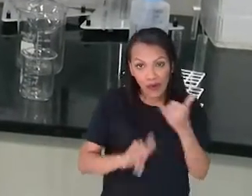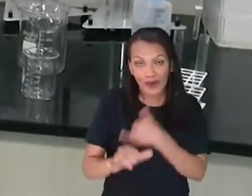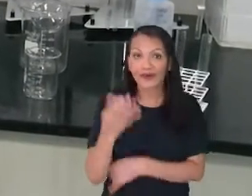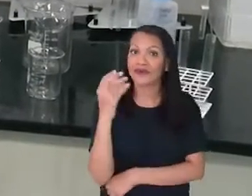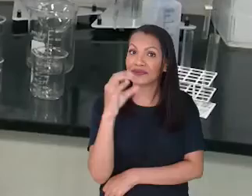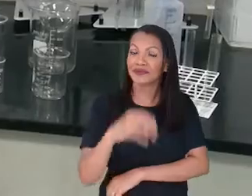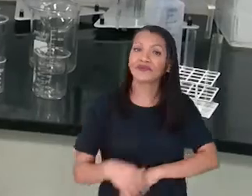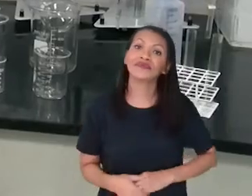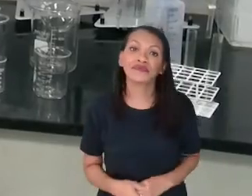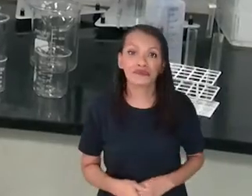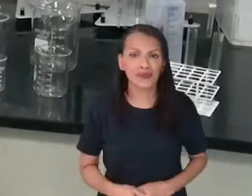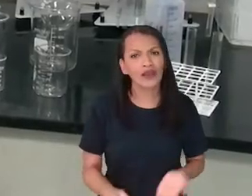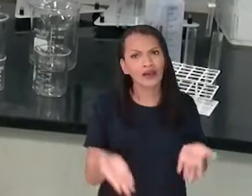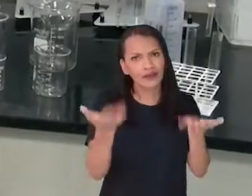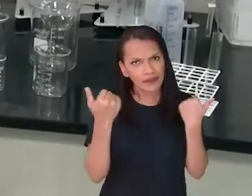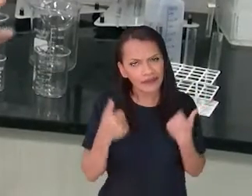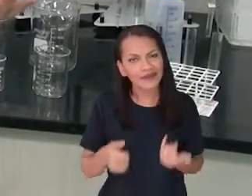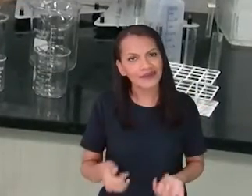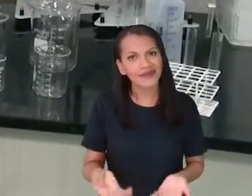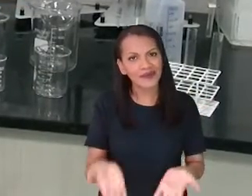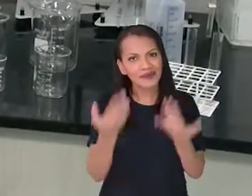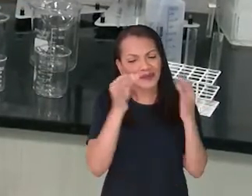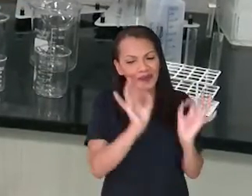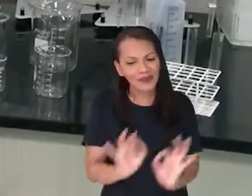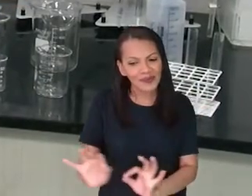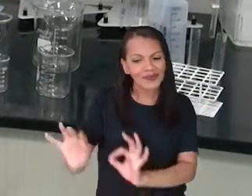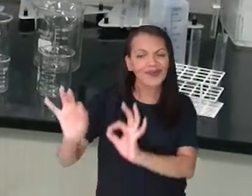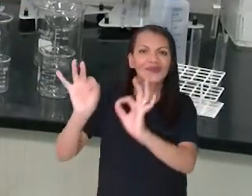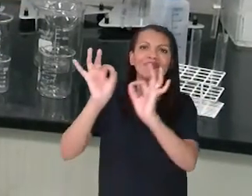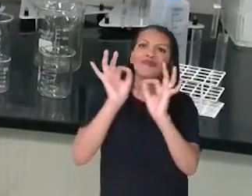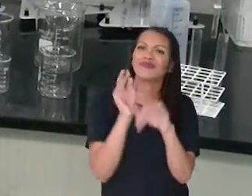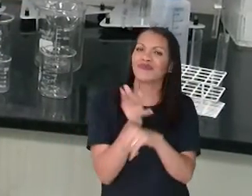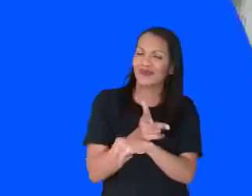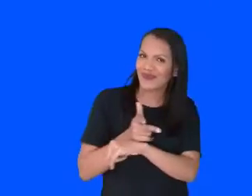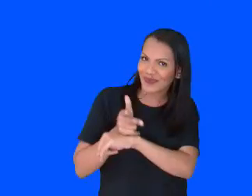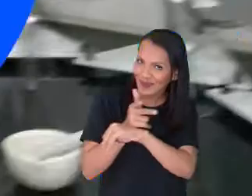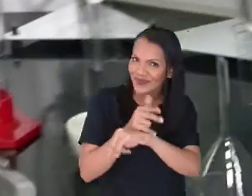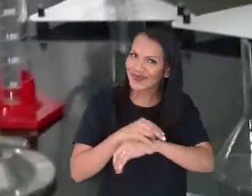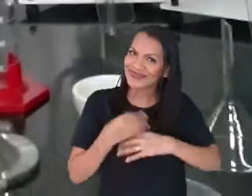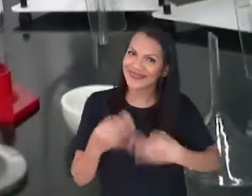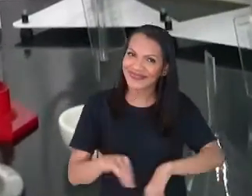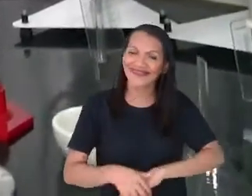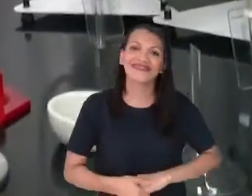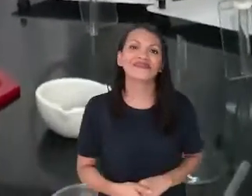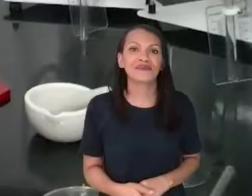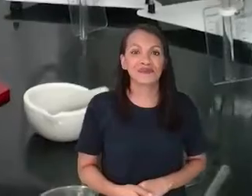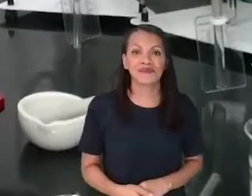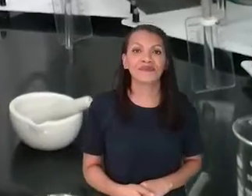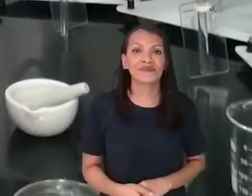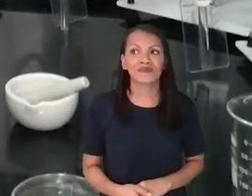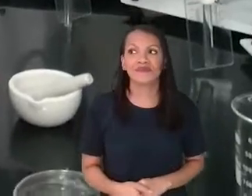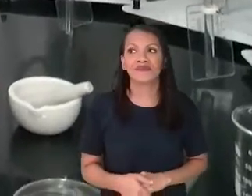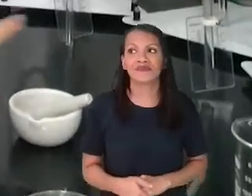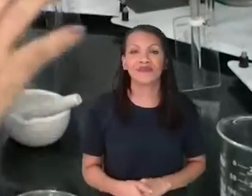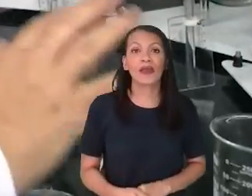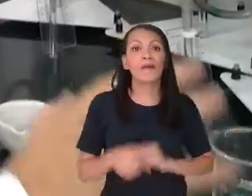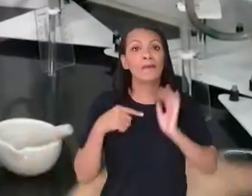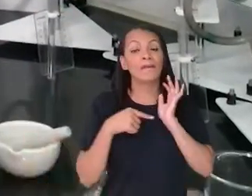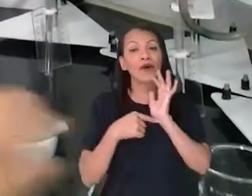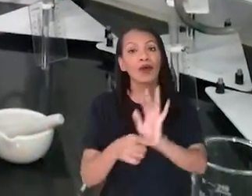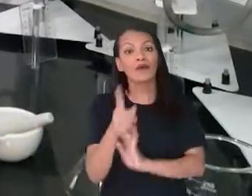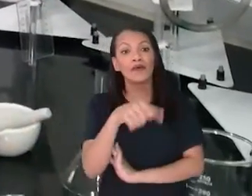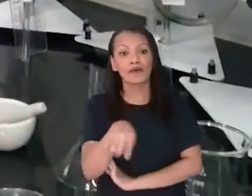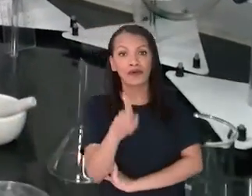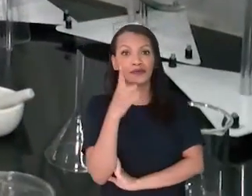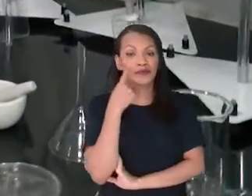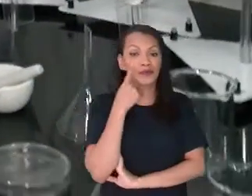ciência. Então fiquem atentos e acompanhem essa caminhada. Aqui, pessoal, eu vou mostrar para vocês um por